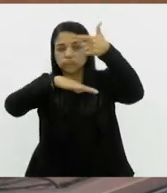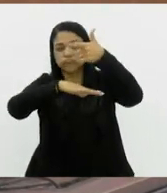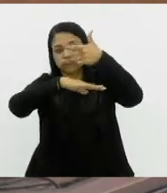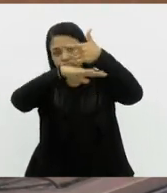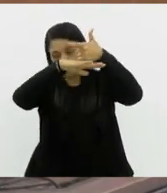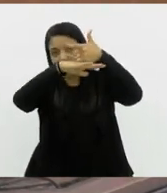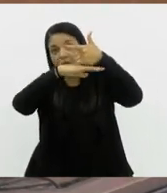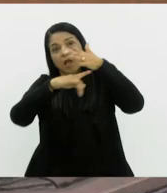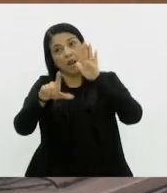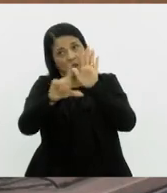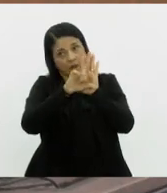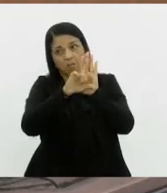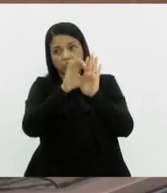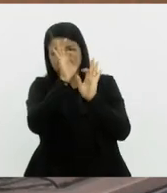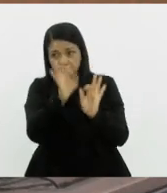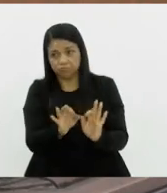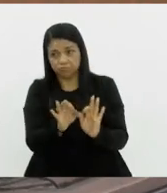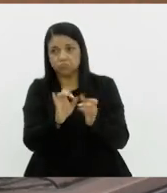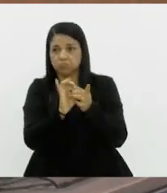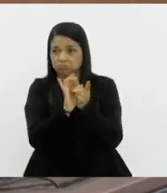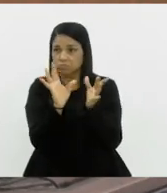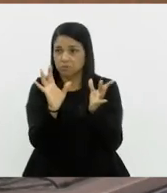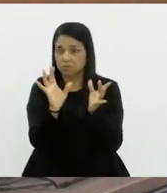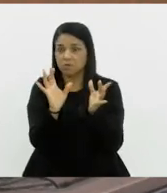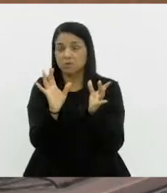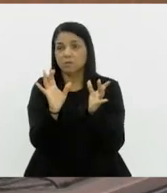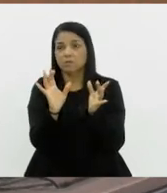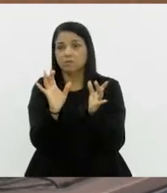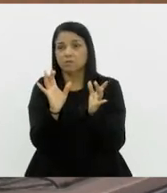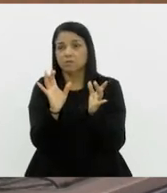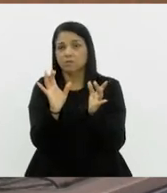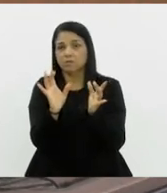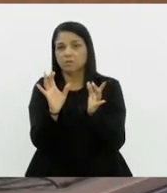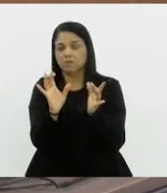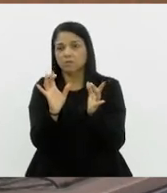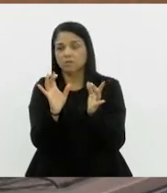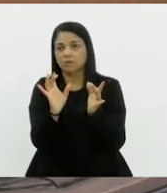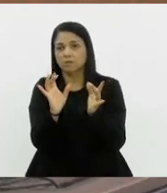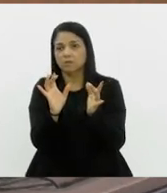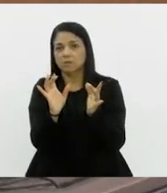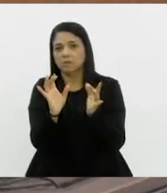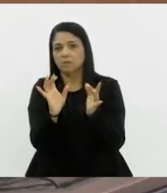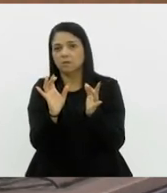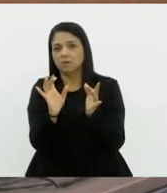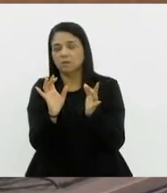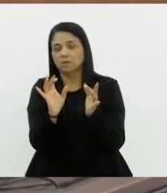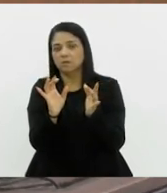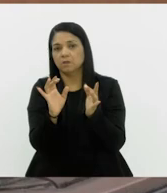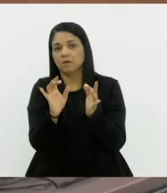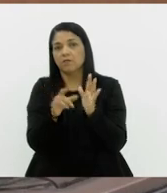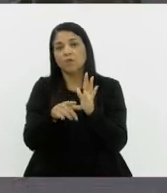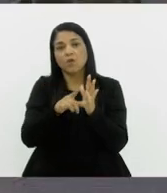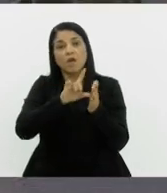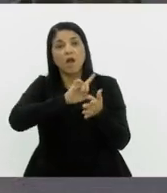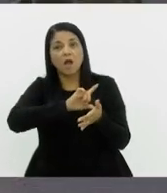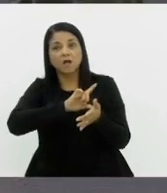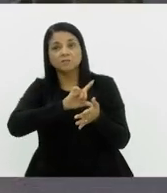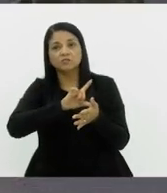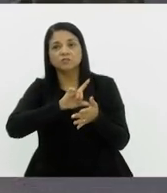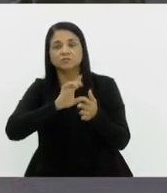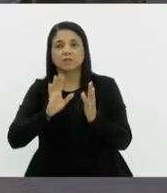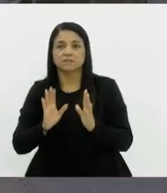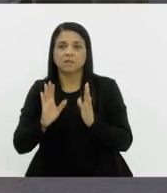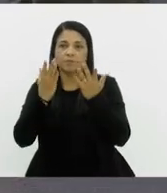Quer dizer, eu não sei. Fechado quando o Bink era secretário. Sim. Ok. Isso foi antes da celebração do TAC.